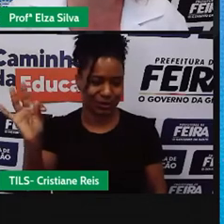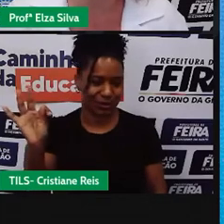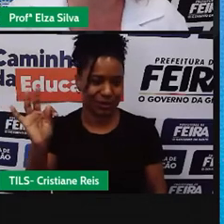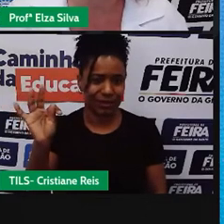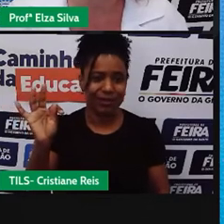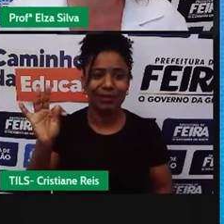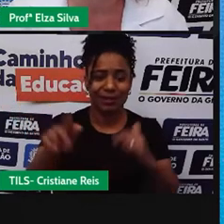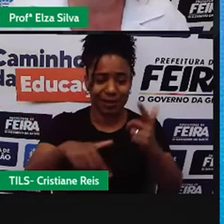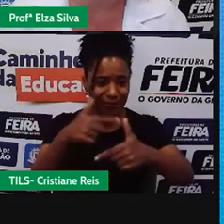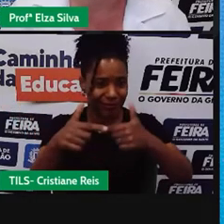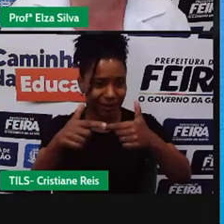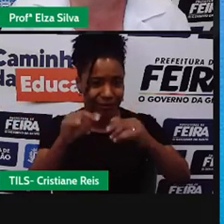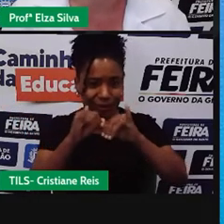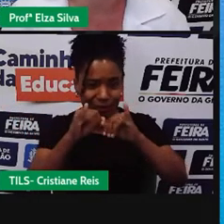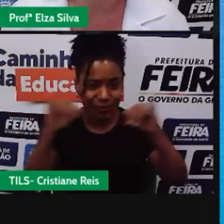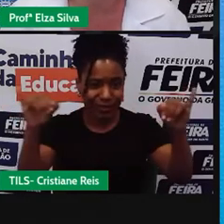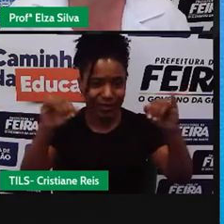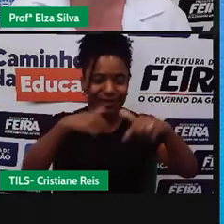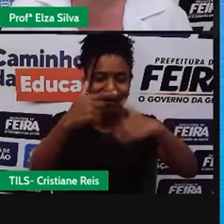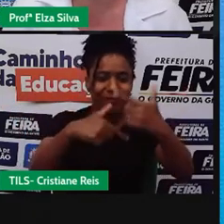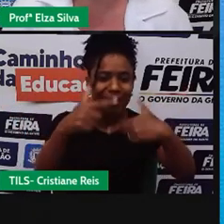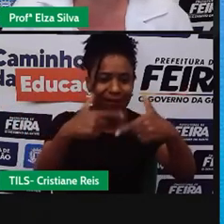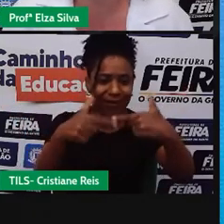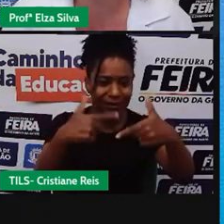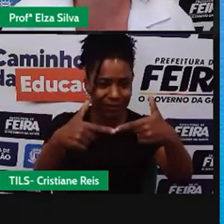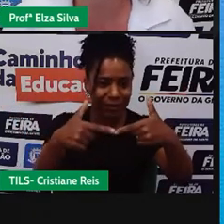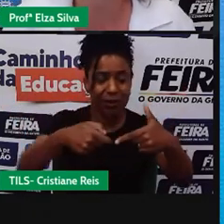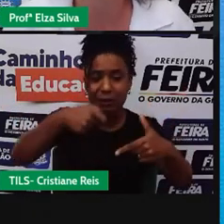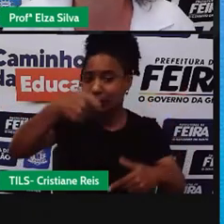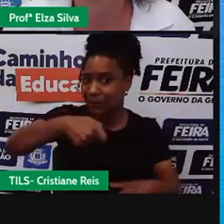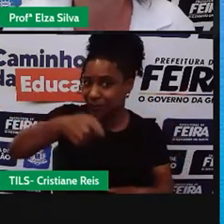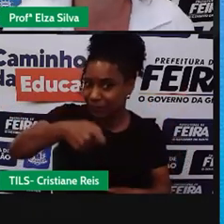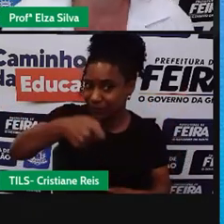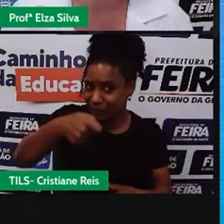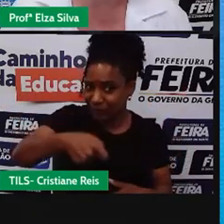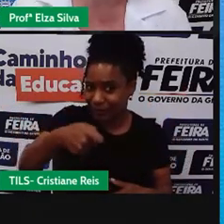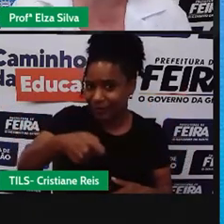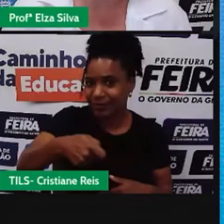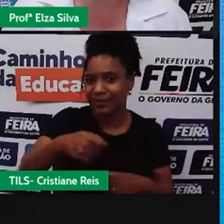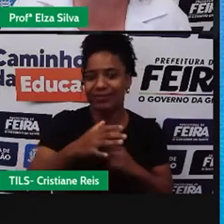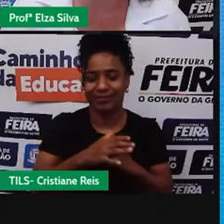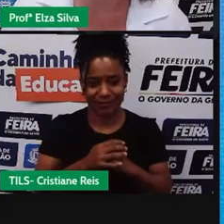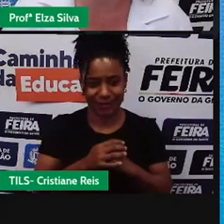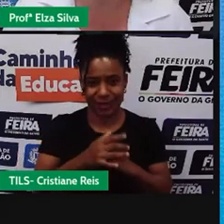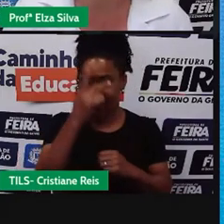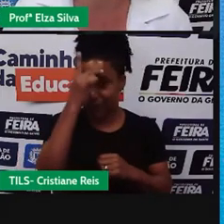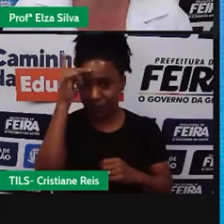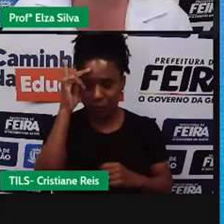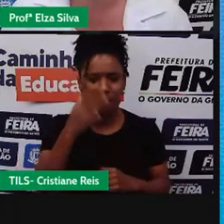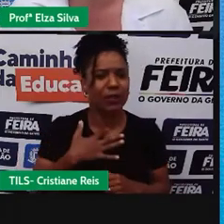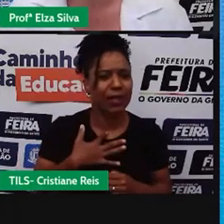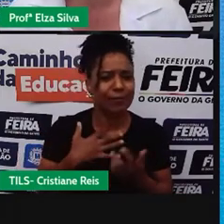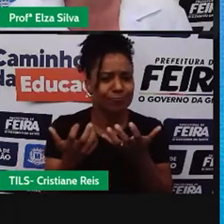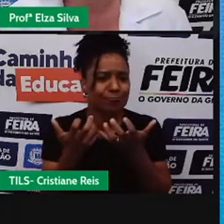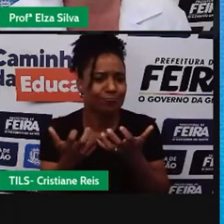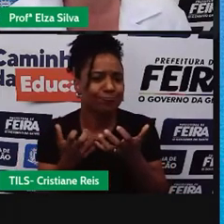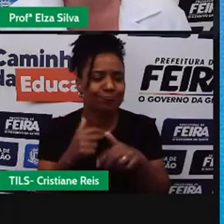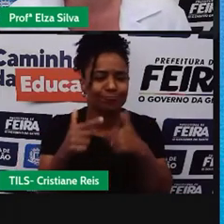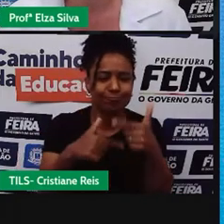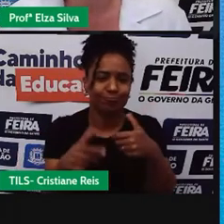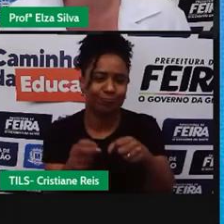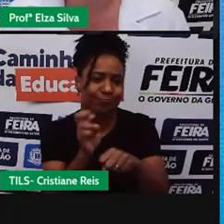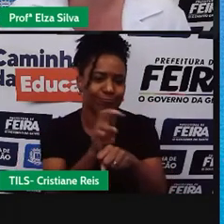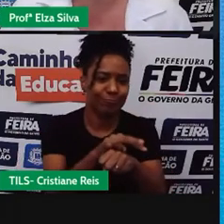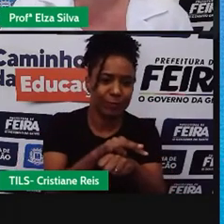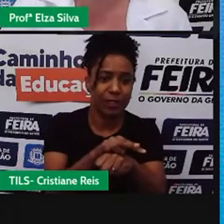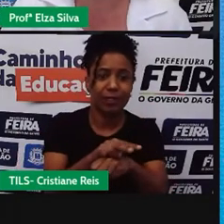classificados de emprego, pois indica uma exigência para que o candidato possa concorrer